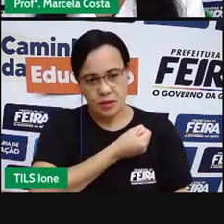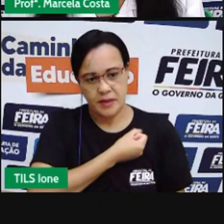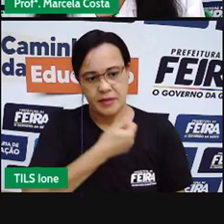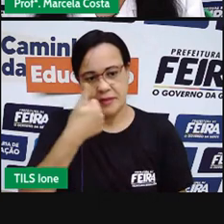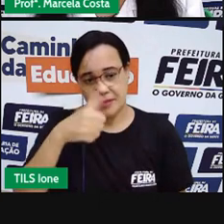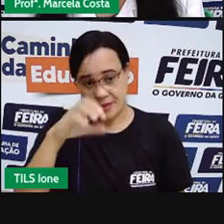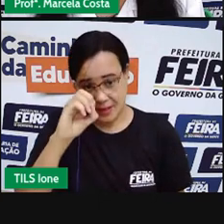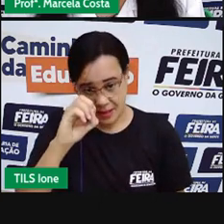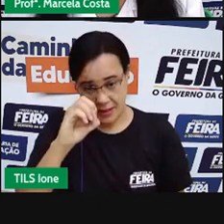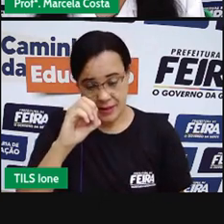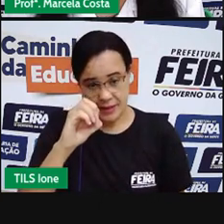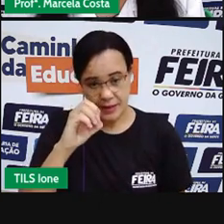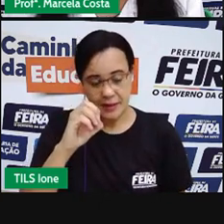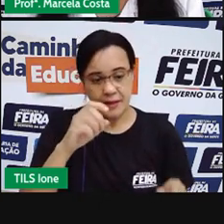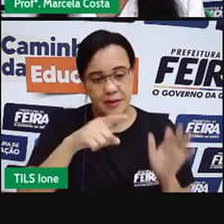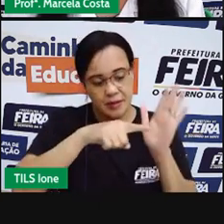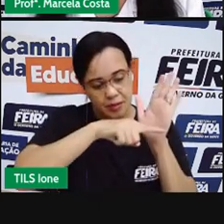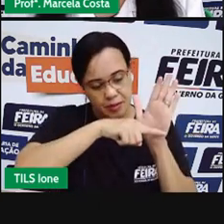10.